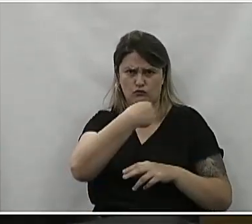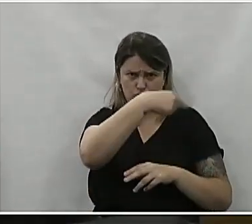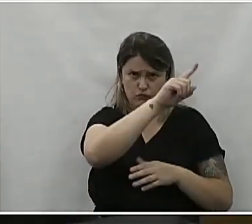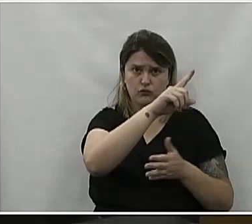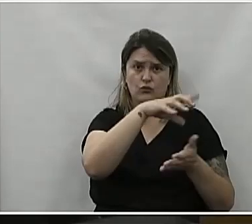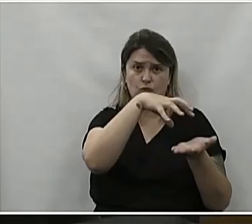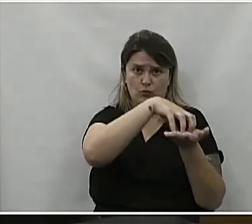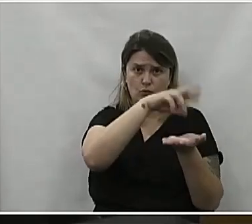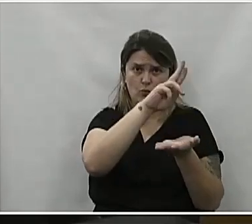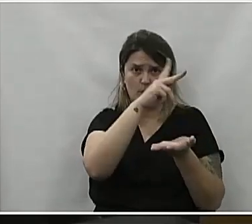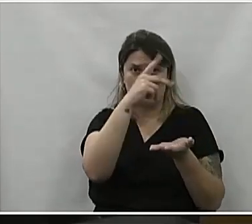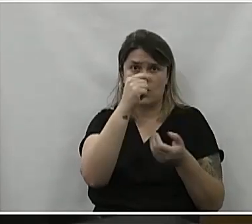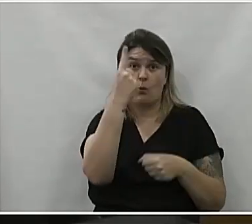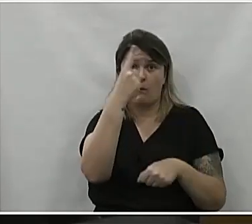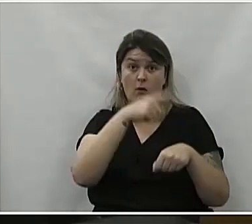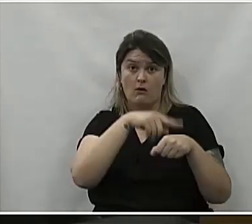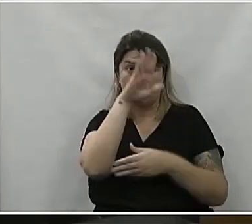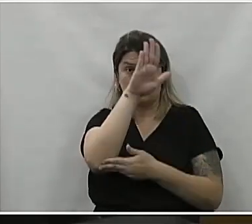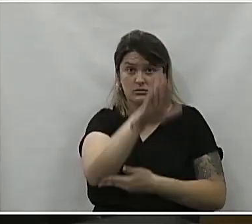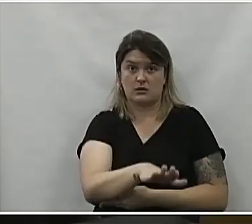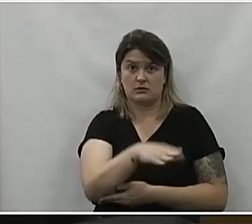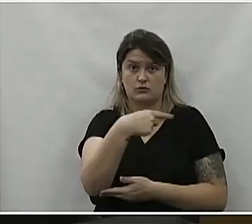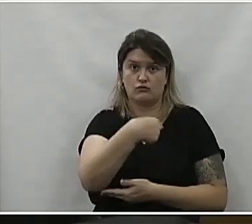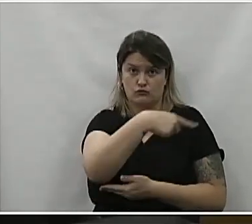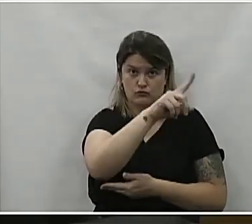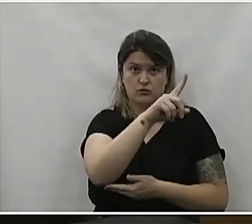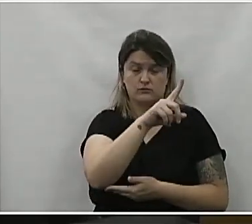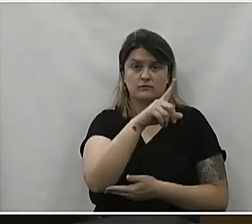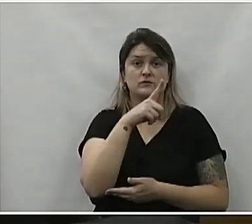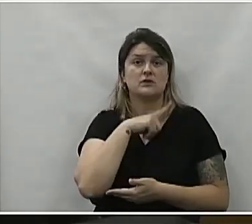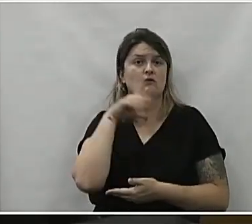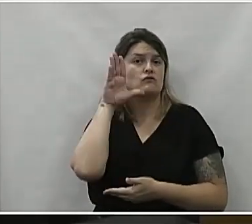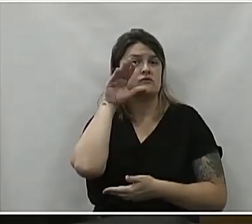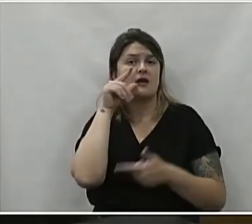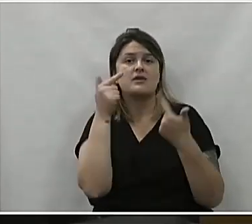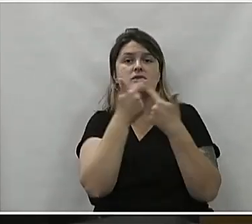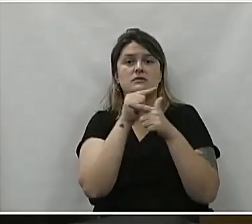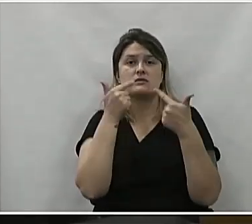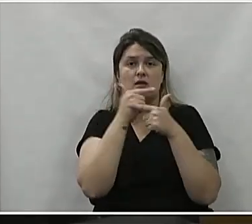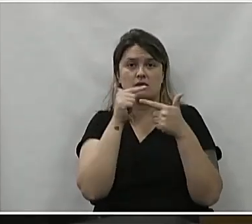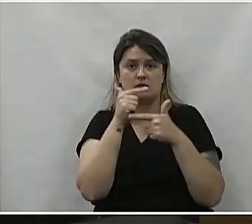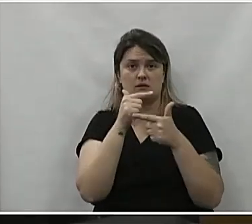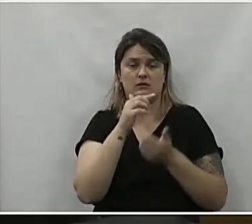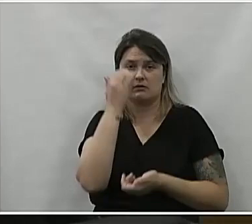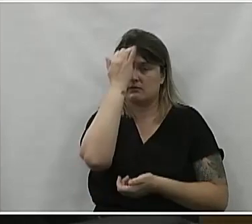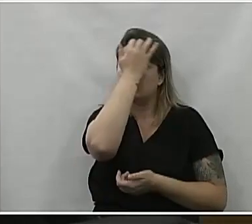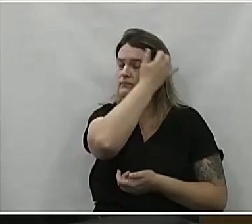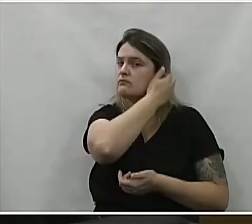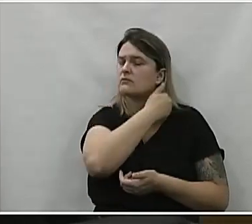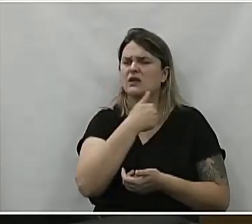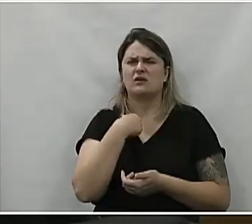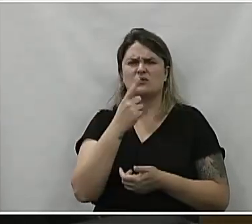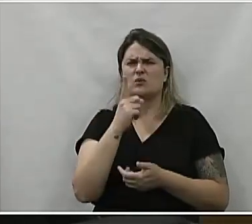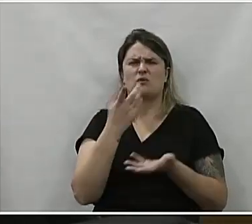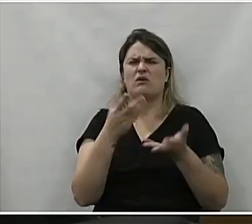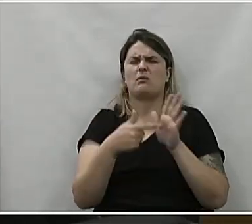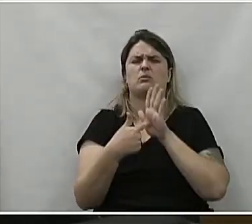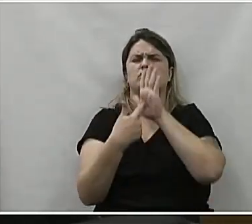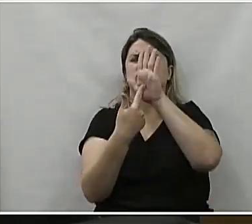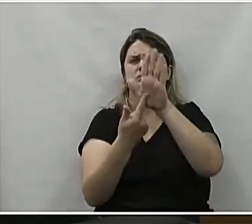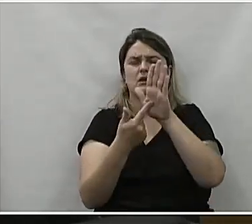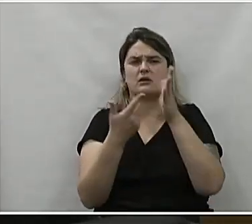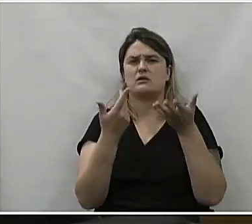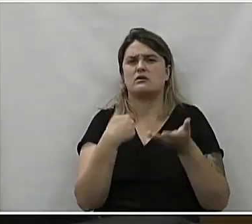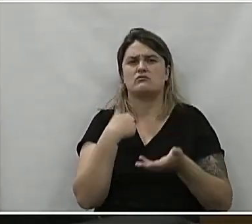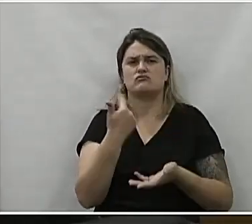Hoje As 13 horas Que eu tava lá Tinha funcionário Rindo da situação Então eu não tô aqui Pra aparecer Gente